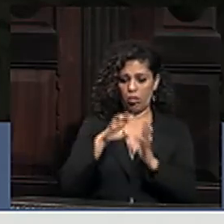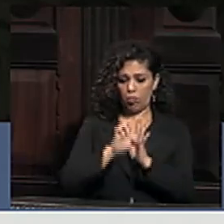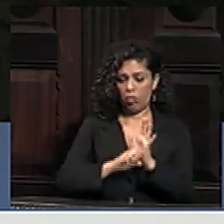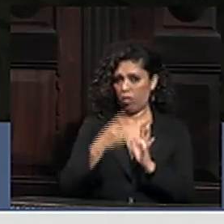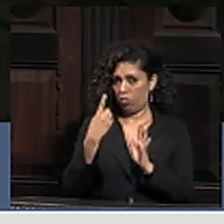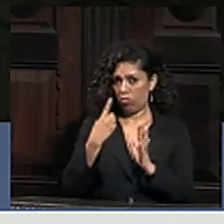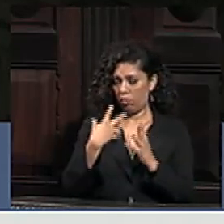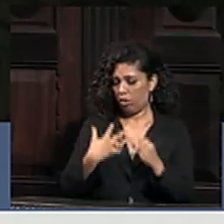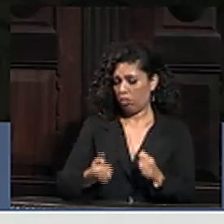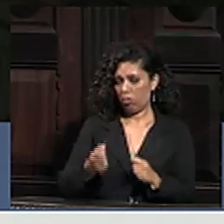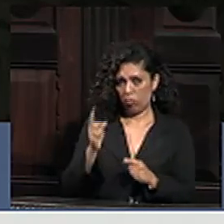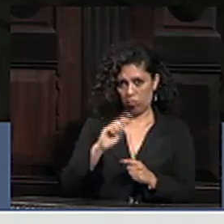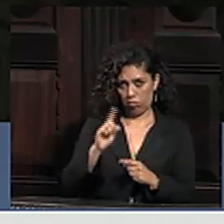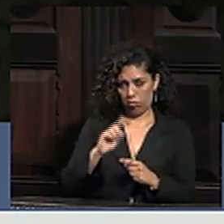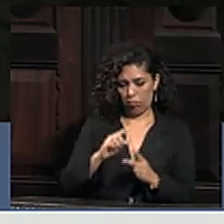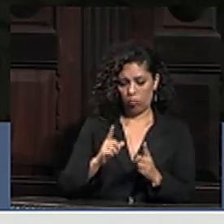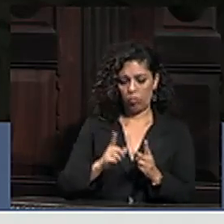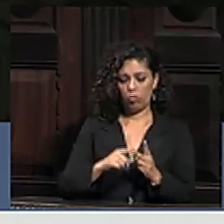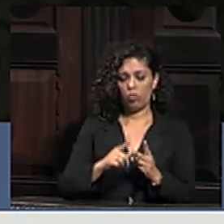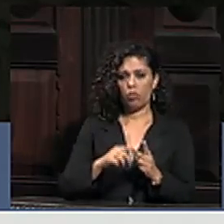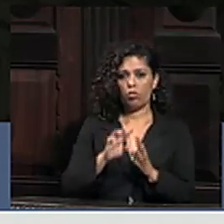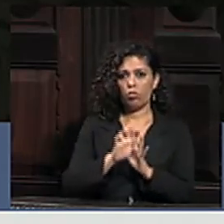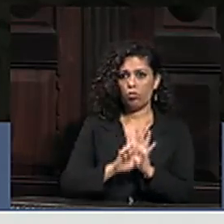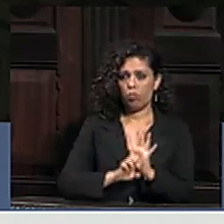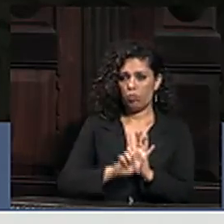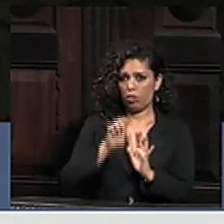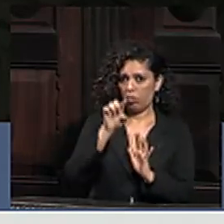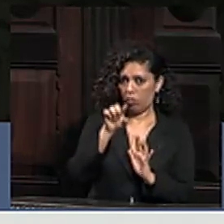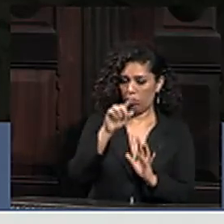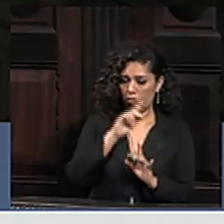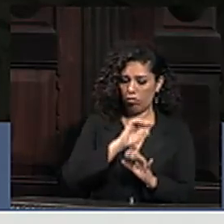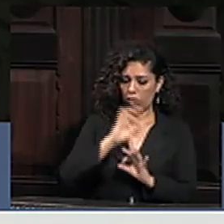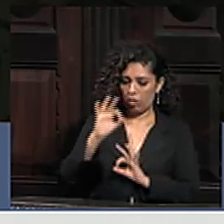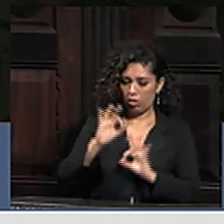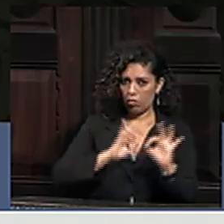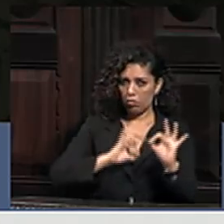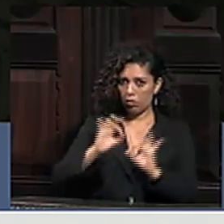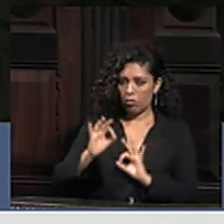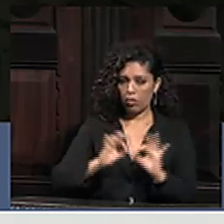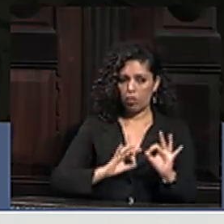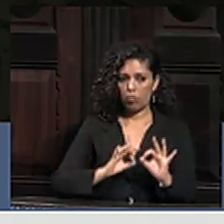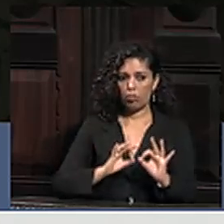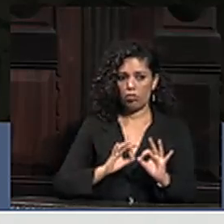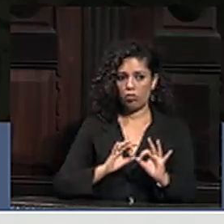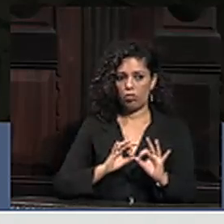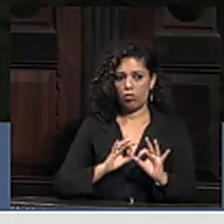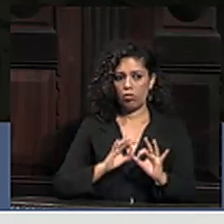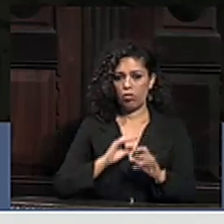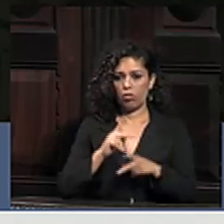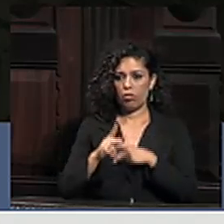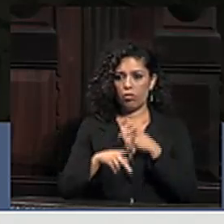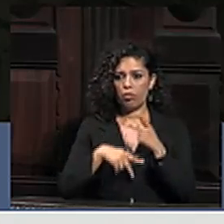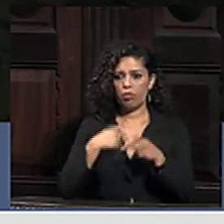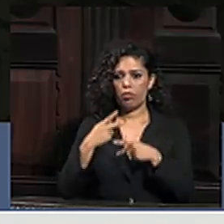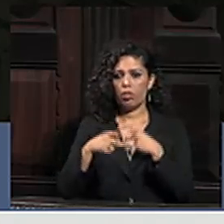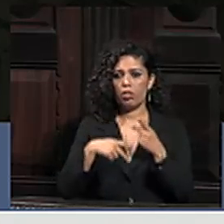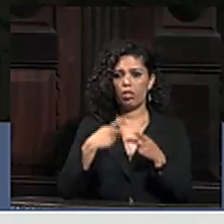emenda, também de Vossa Excelência, pretende suprimir